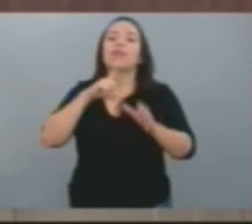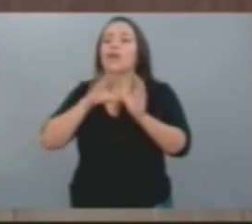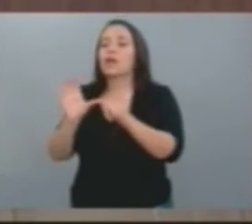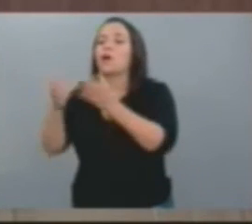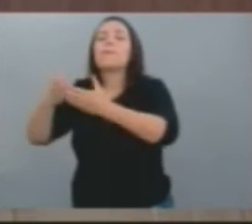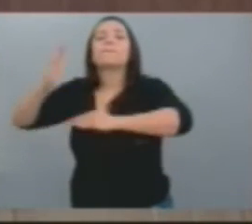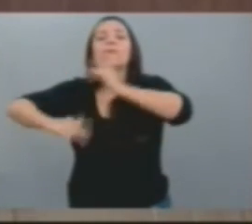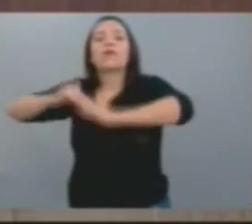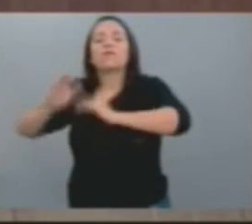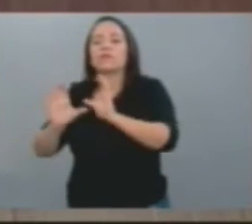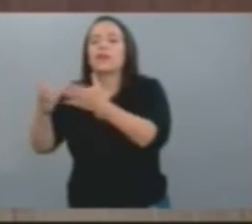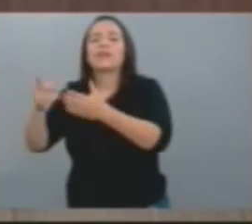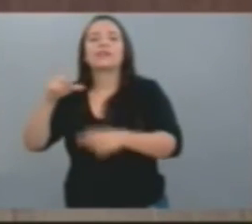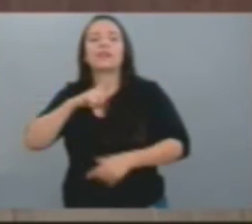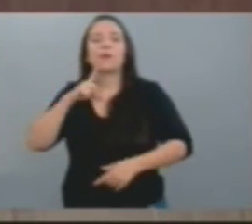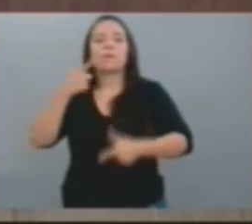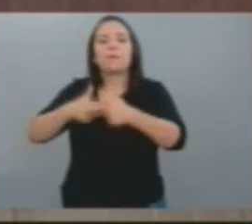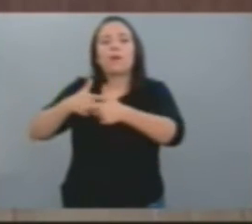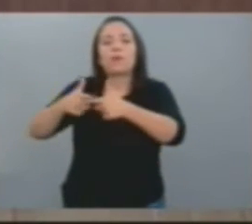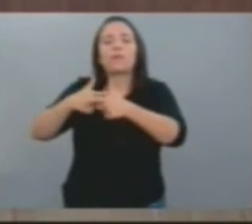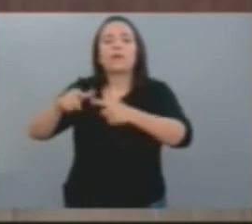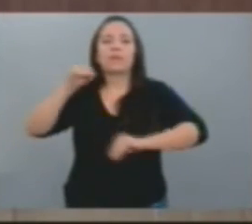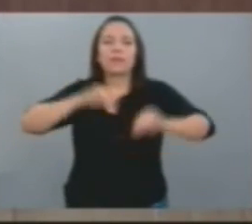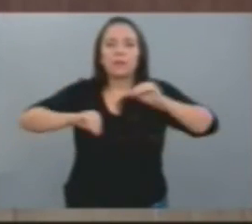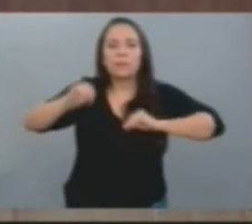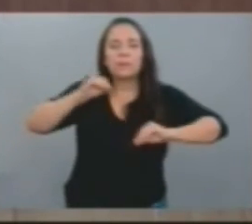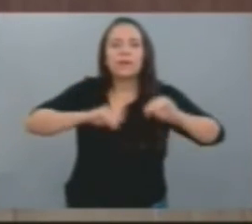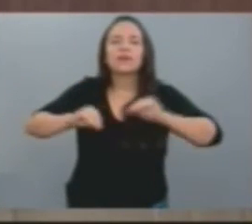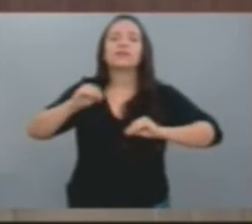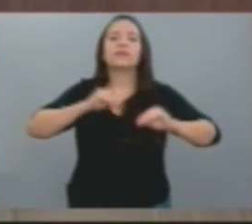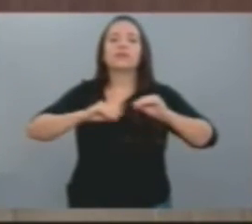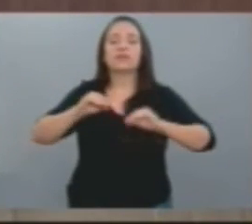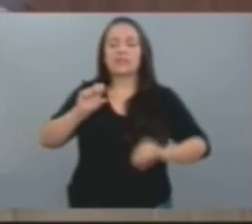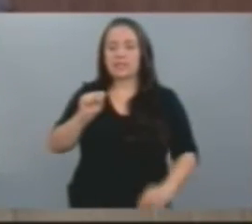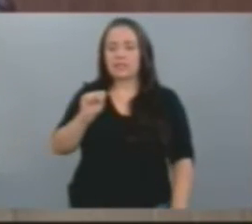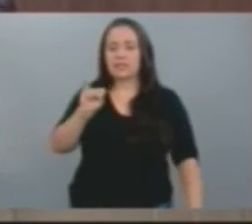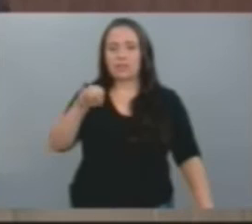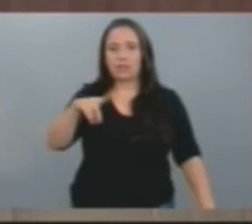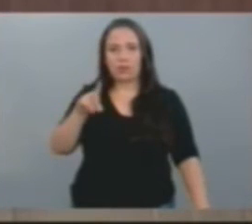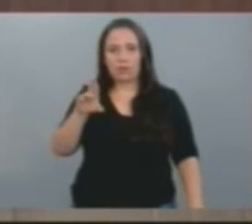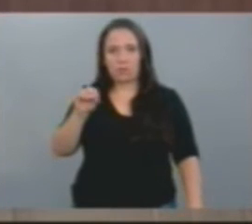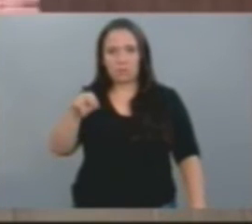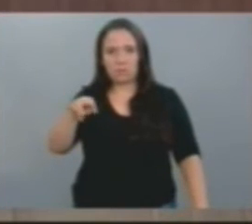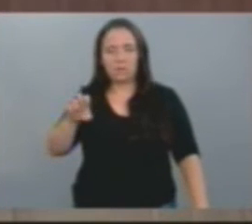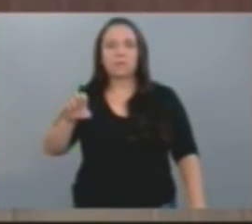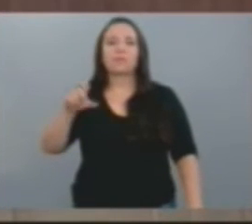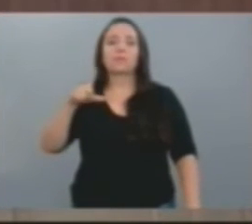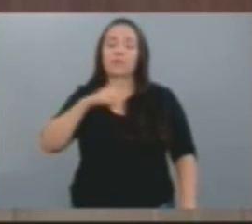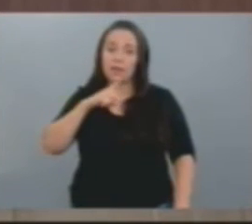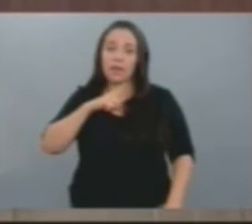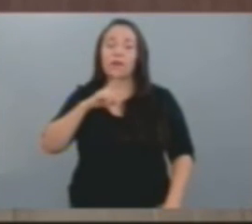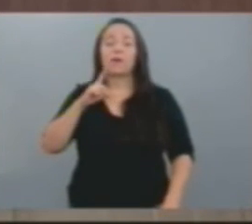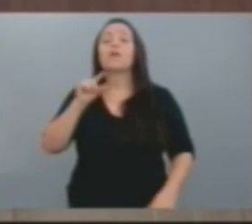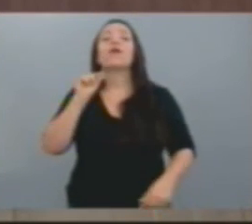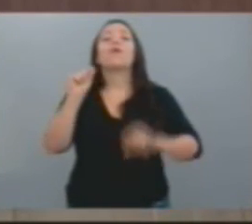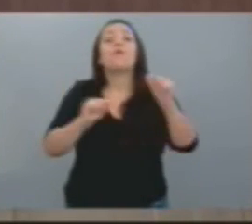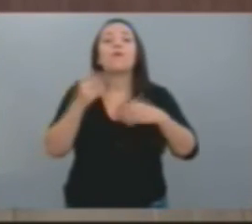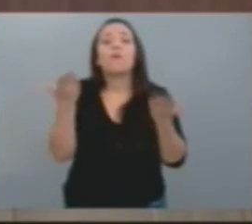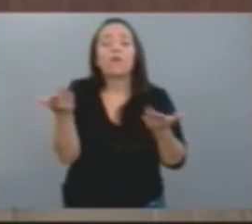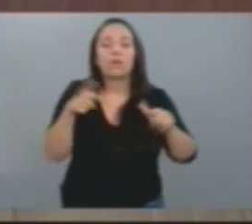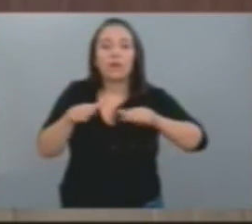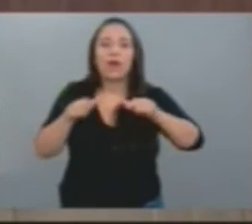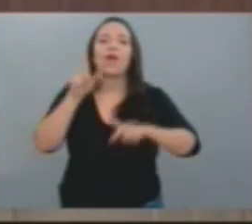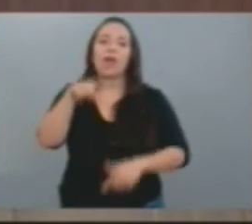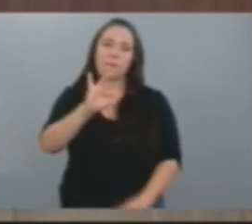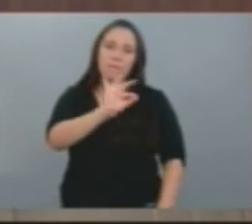estresse laboral, depressão laboral, síndrome de burnout, que é quando a pessoa fica extenuada, são os policiais e os professores. São as 2